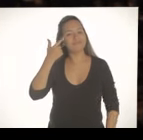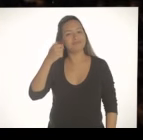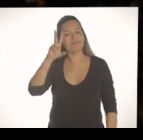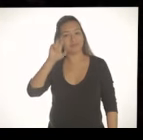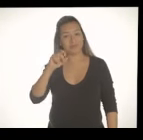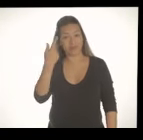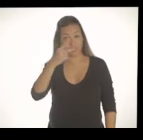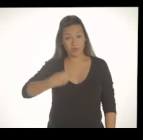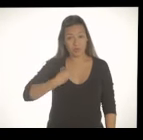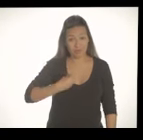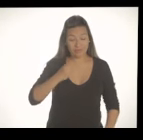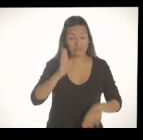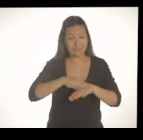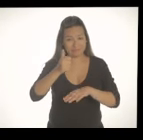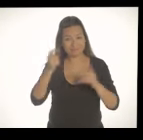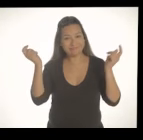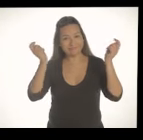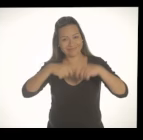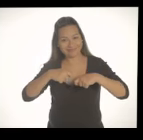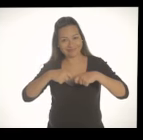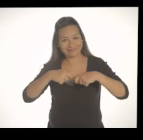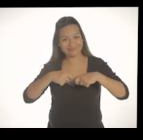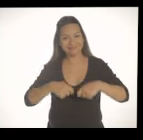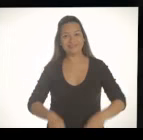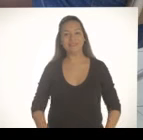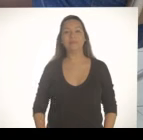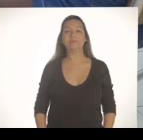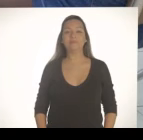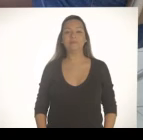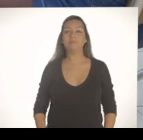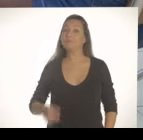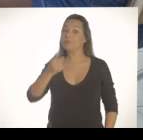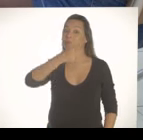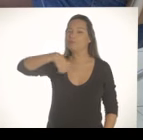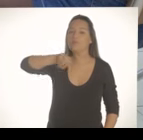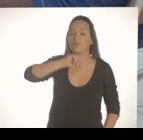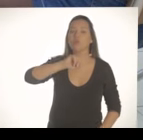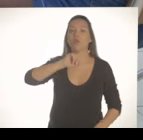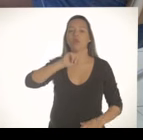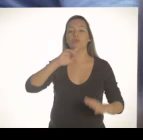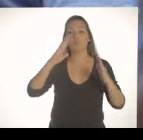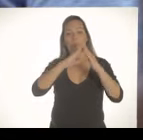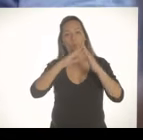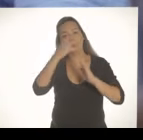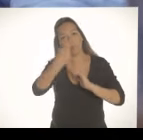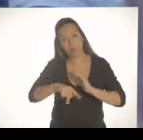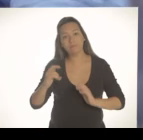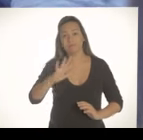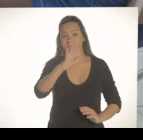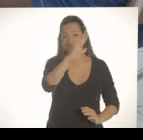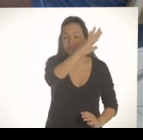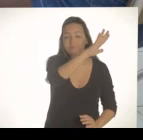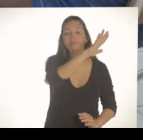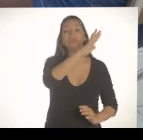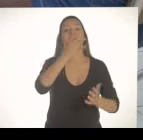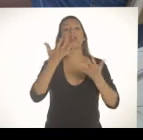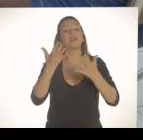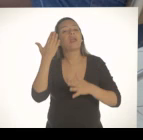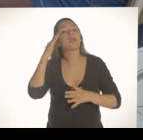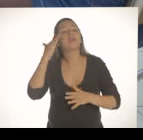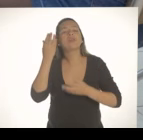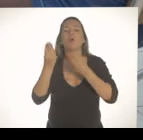50. Melhorar sua vida é possível. Porque assim, nós somos moradores de comunidade. Eu queria entender assim, como